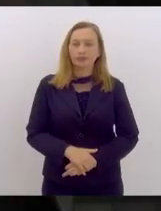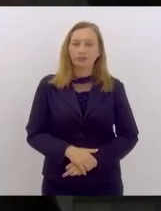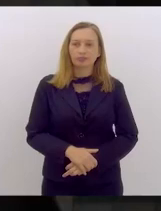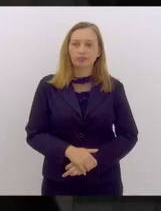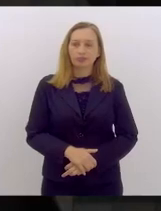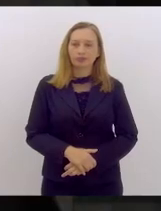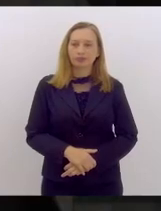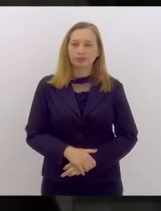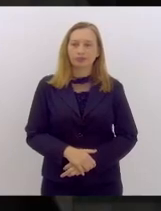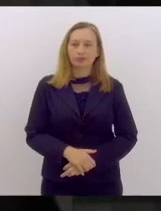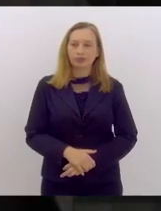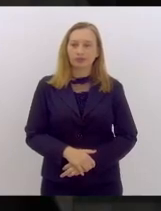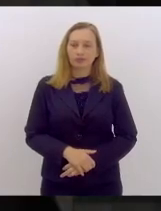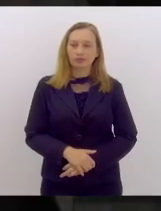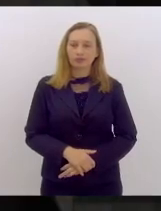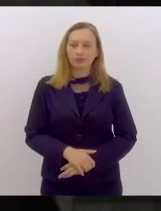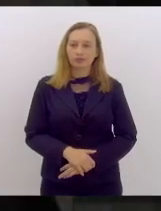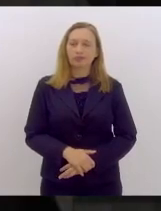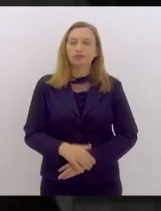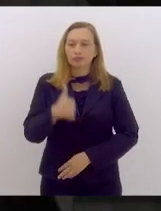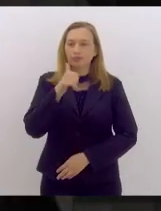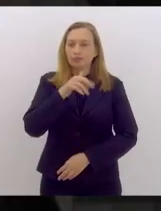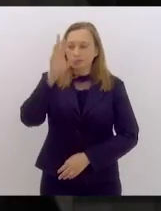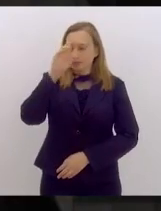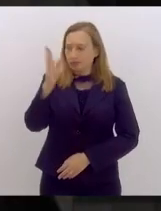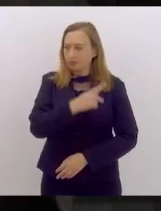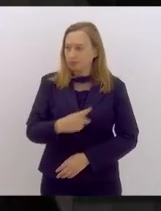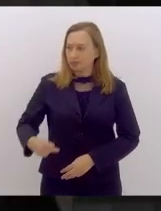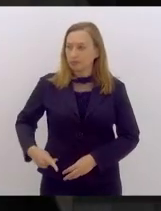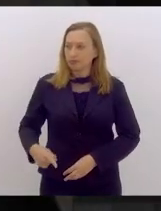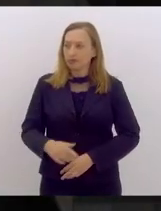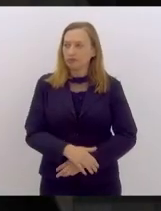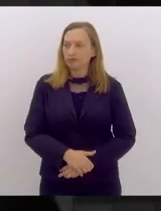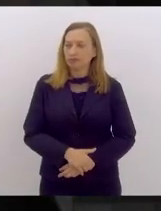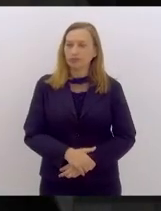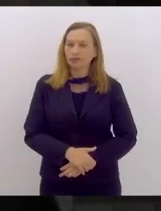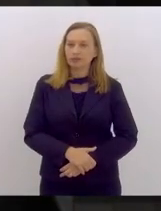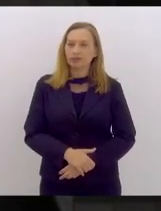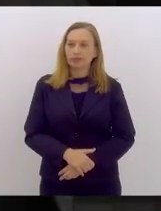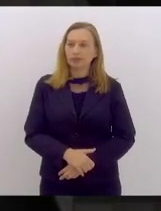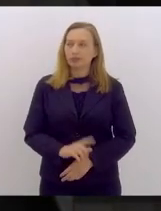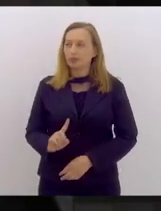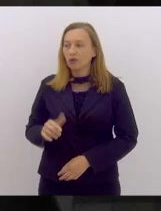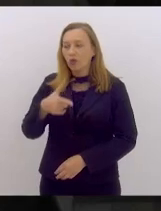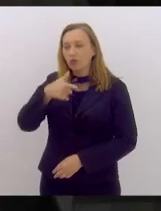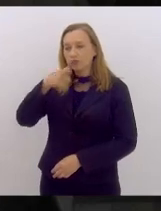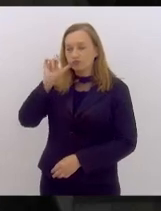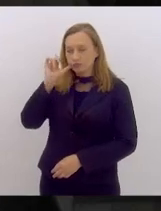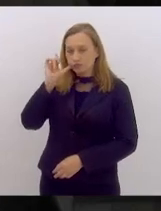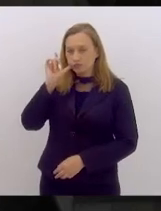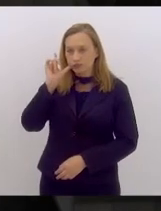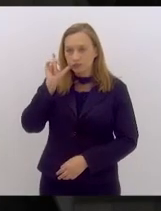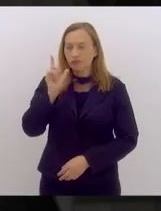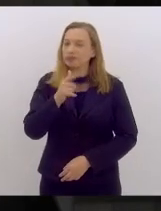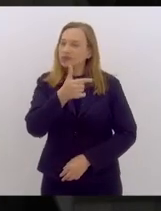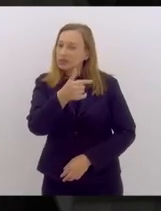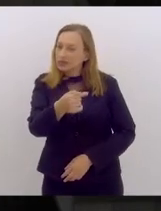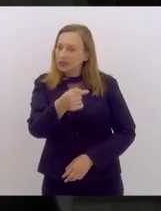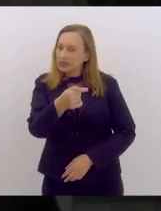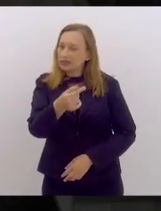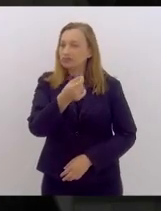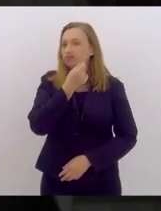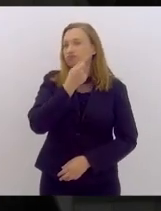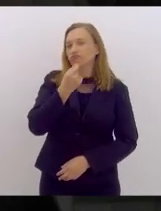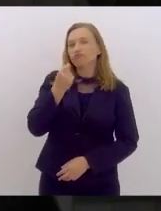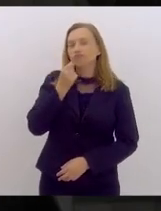auditivos chora presidente E ontem Sete de